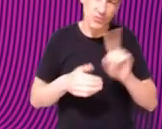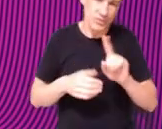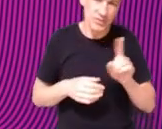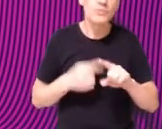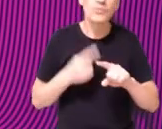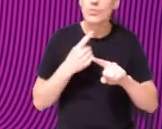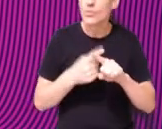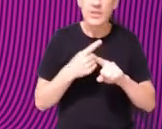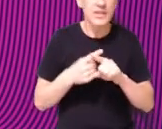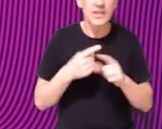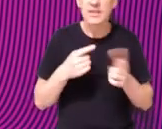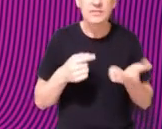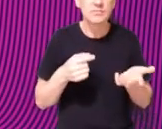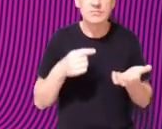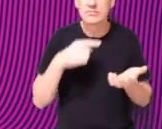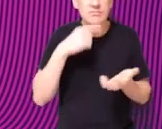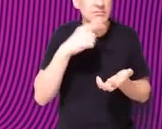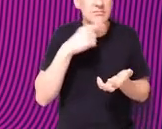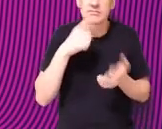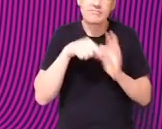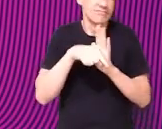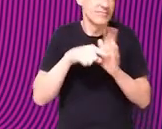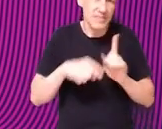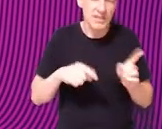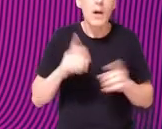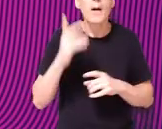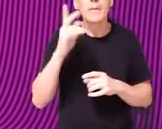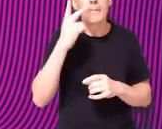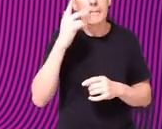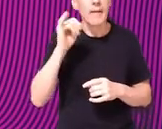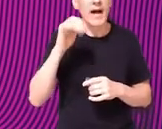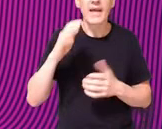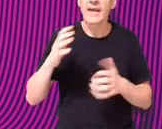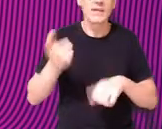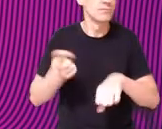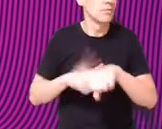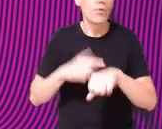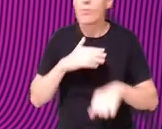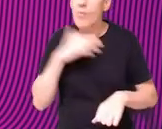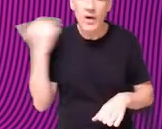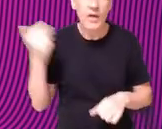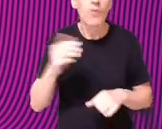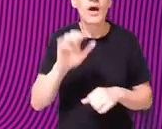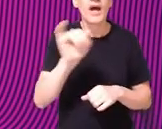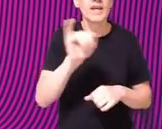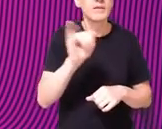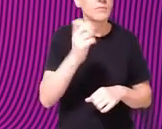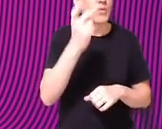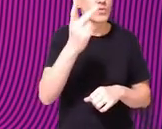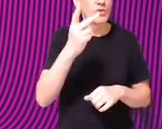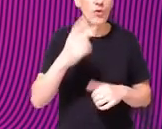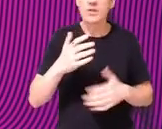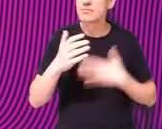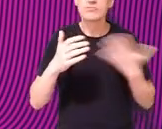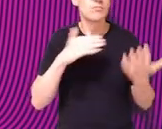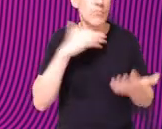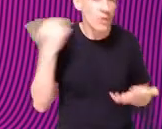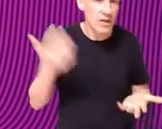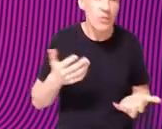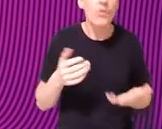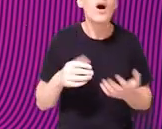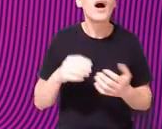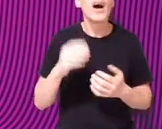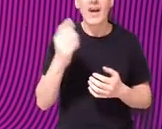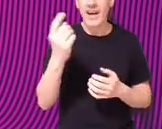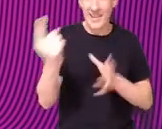morte súbita com o pai, morte súbita em 2 irmãos, e que esse rapaz chegou aqui em franca insuficiência cardíaca, que a gente teve que fazer uma